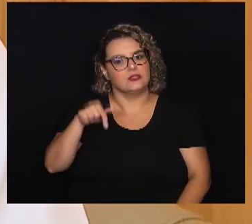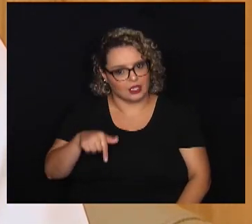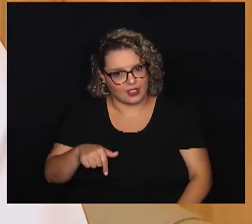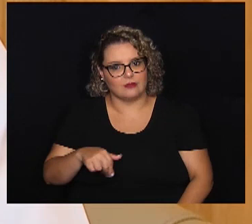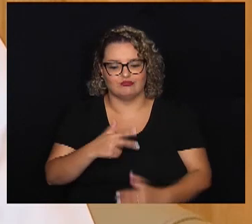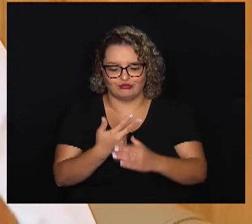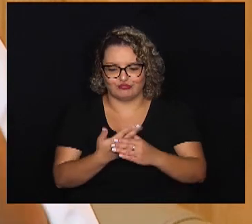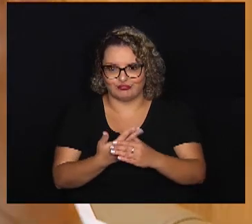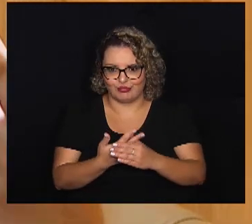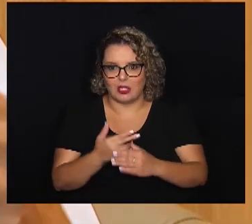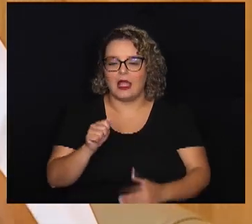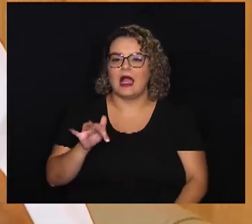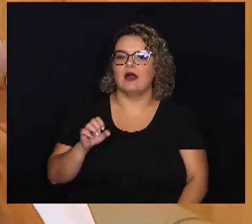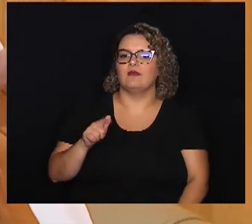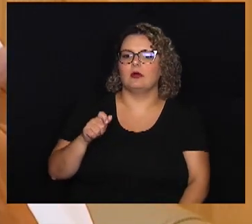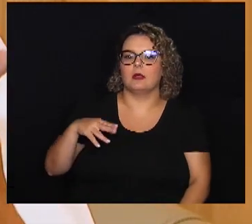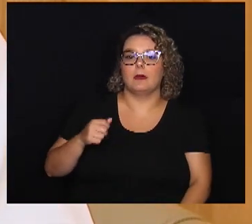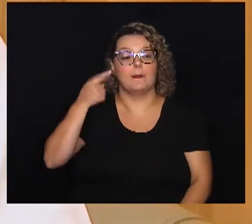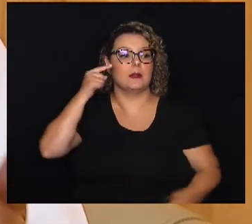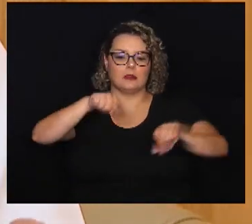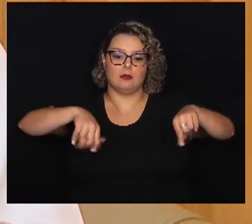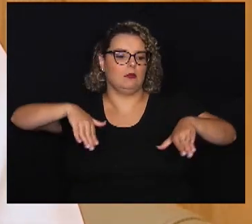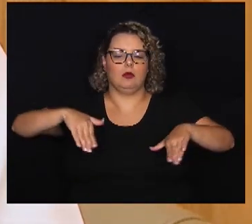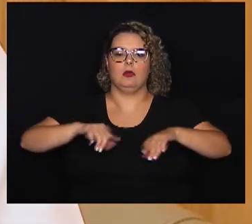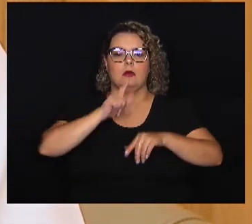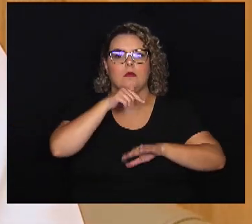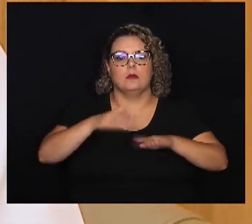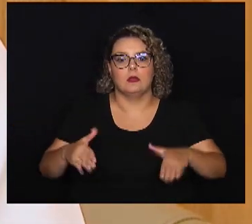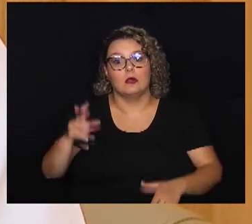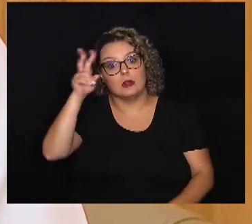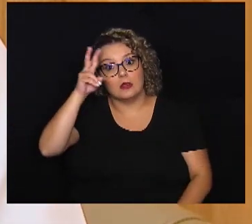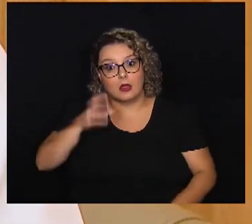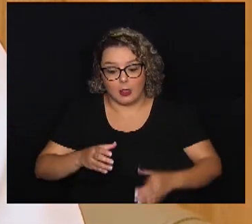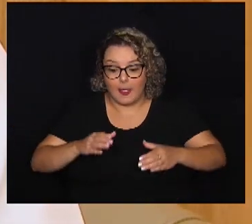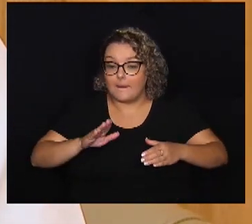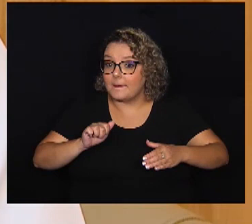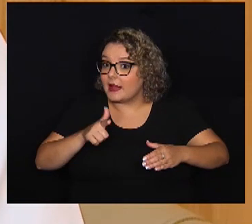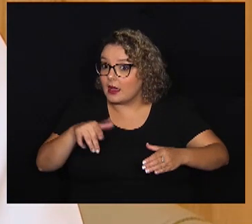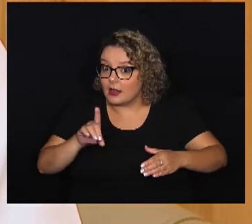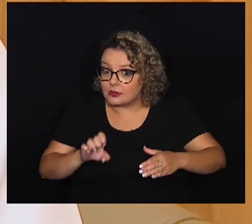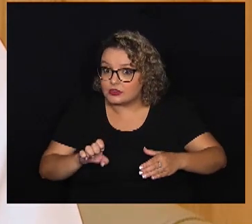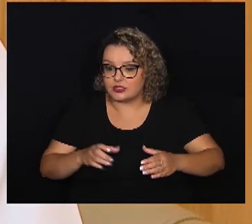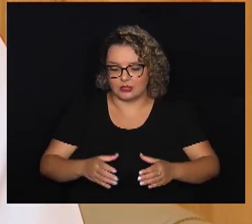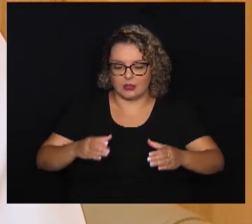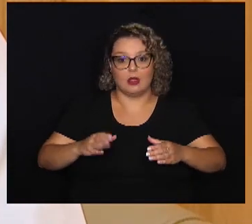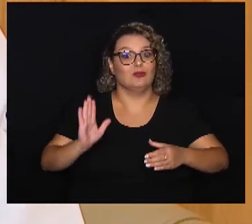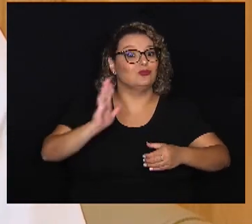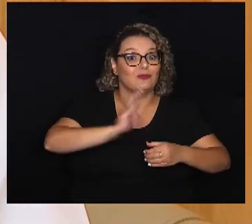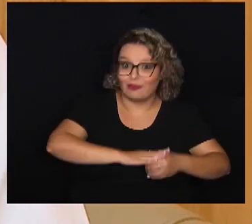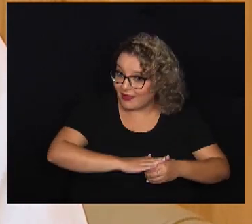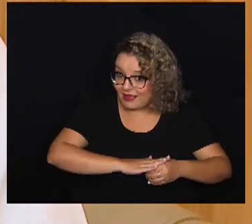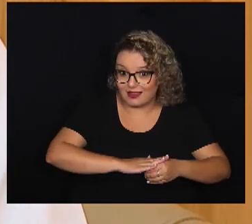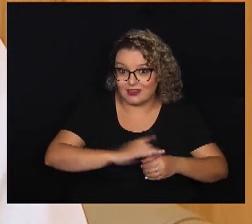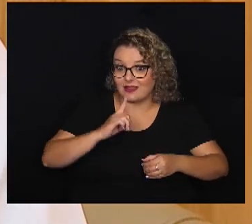um afogamento. Então, a gente fica pensando em piscina, em praia, mas a gente precisa lembrar dos baldes, das bacias, do vaso sanitário, que